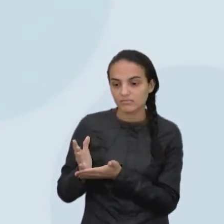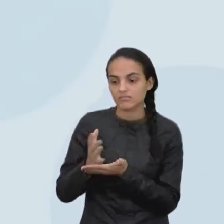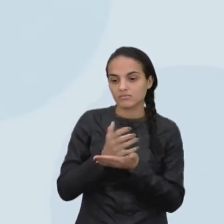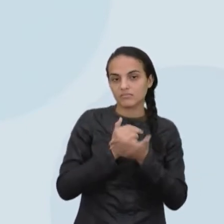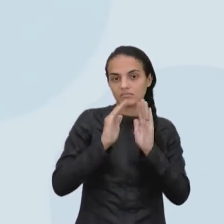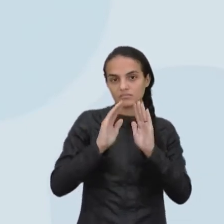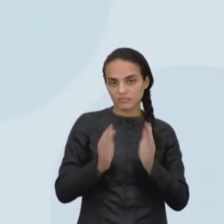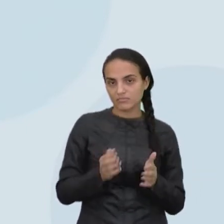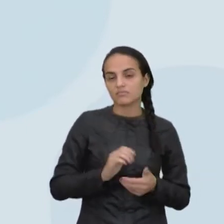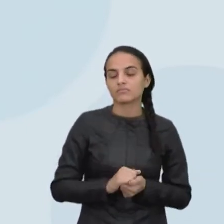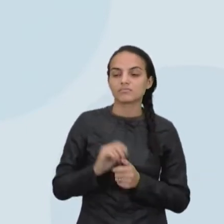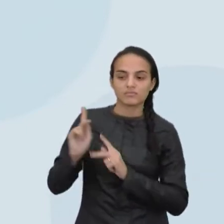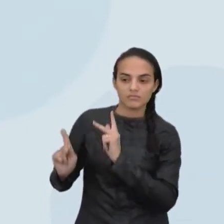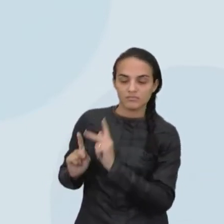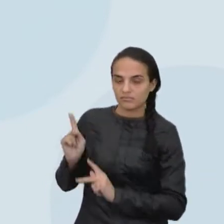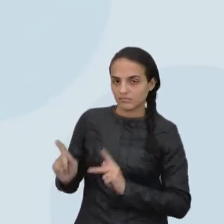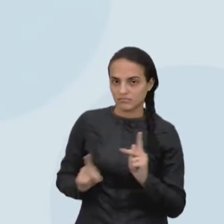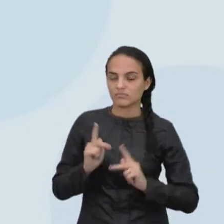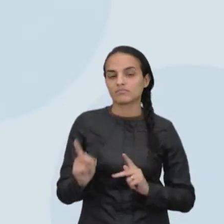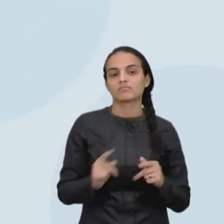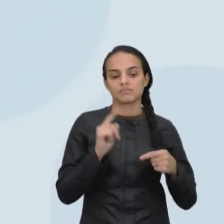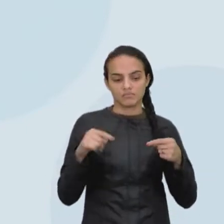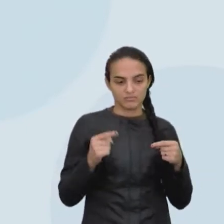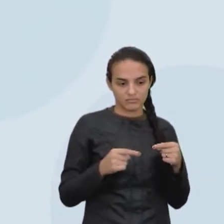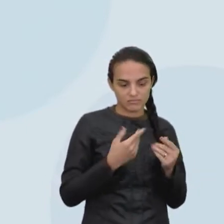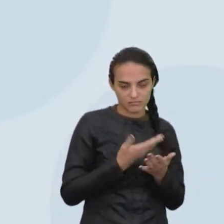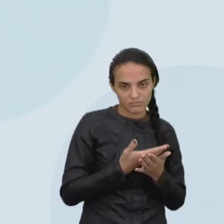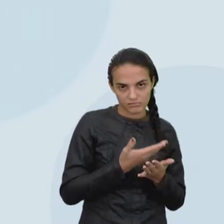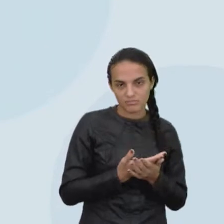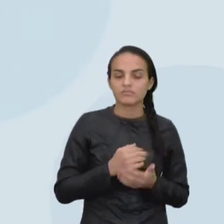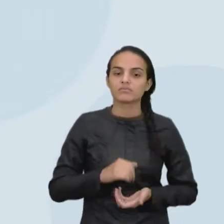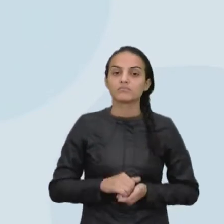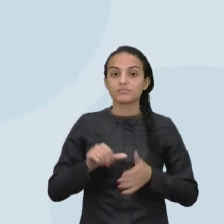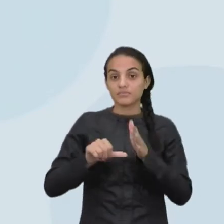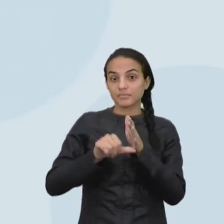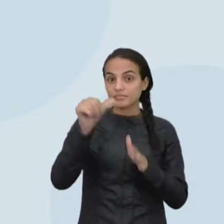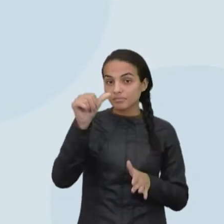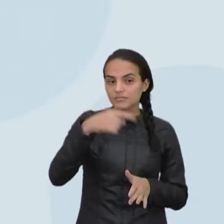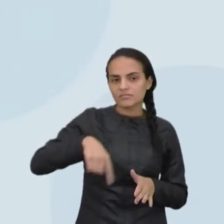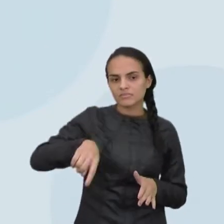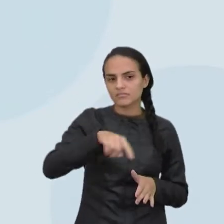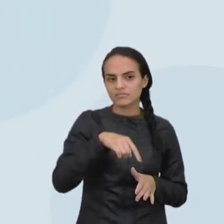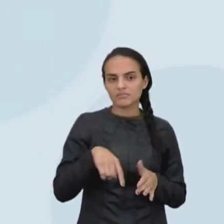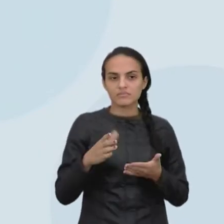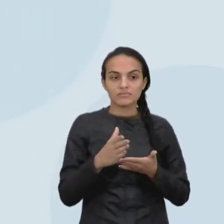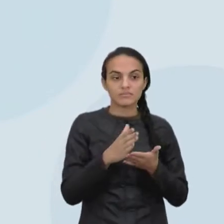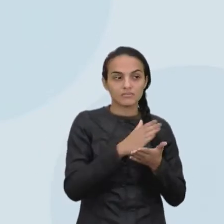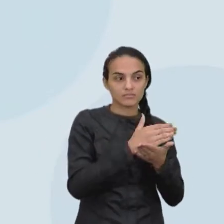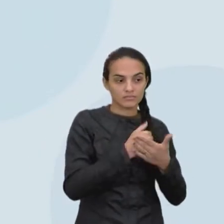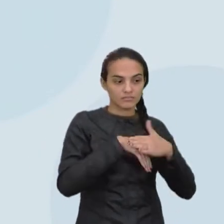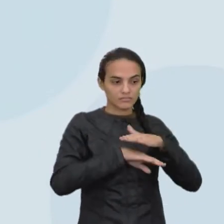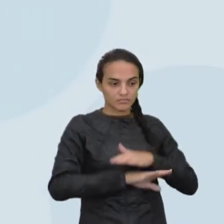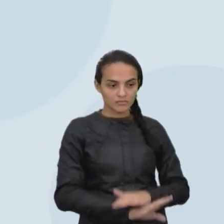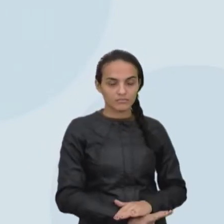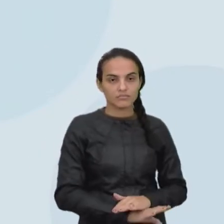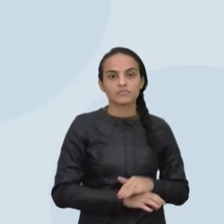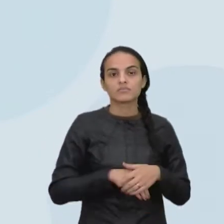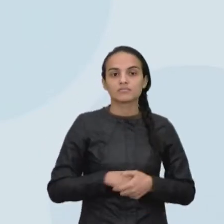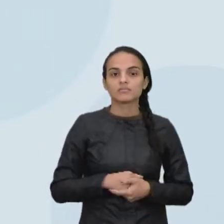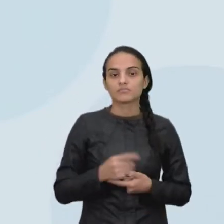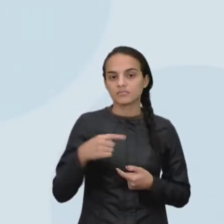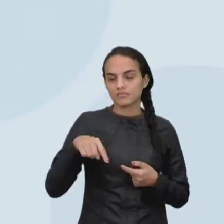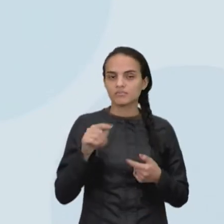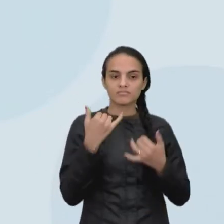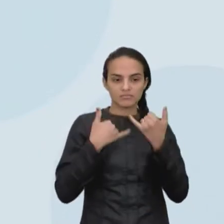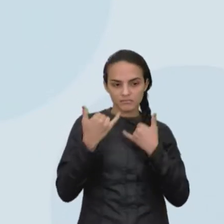e inserta a população objeto de estudo. Então, primeira coisa, a gente vai coletar dados com alguém. Então, a gente vai pegar uma